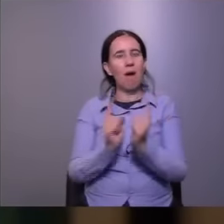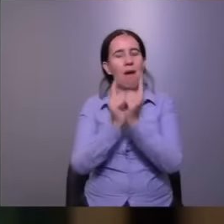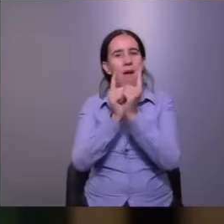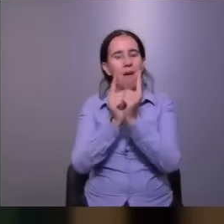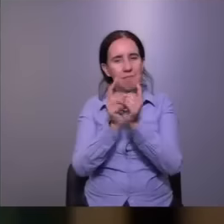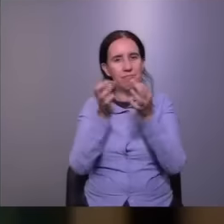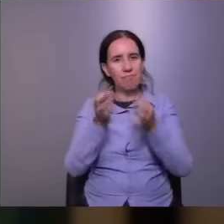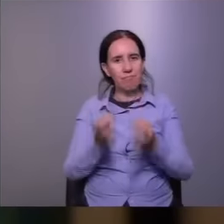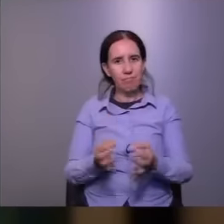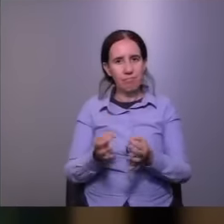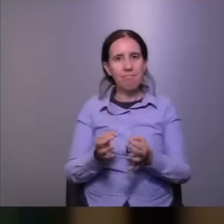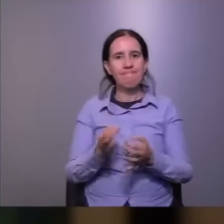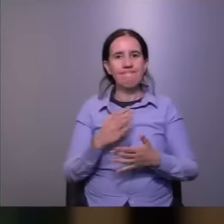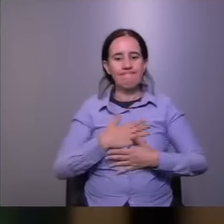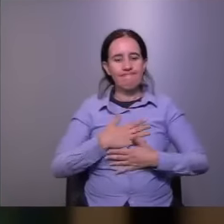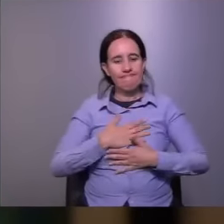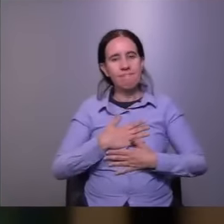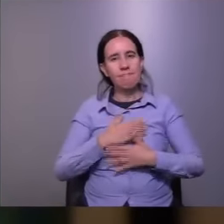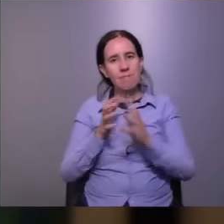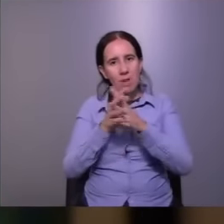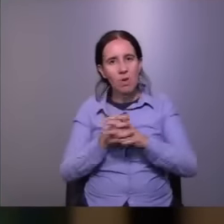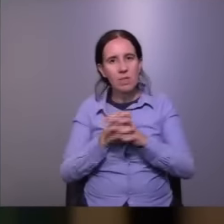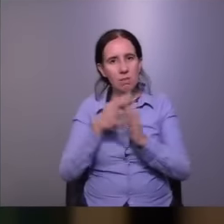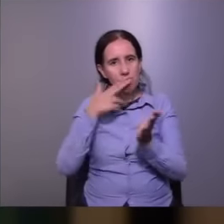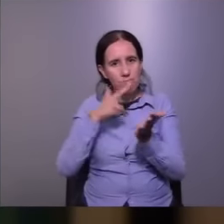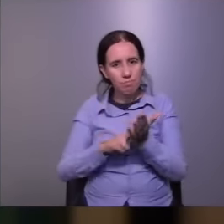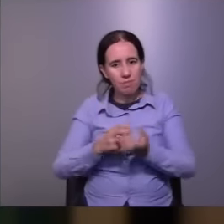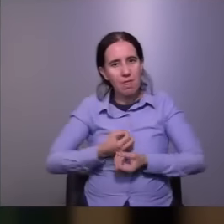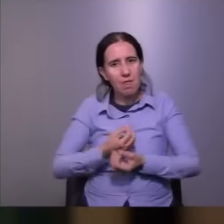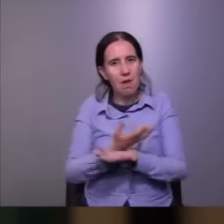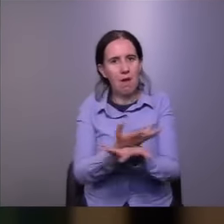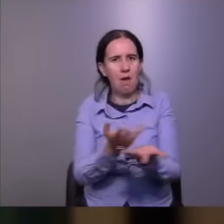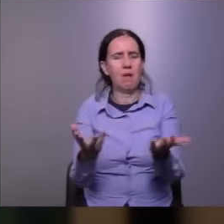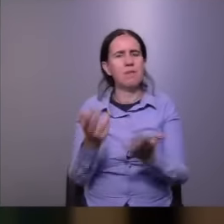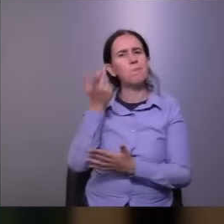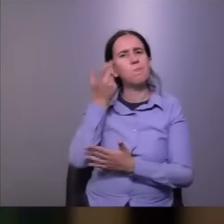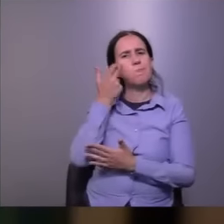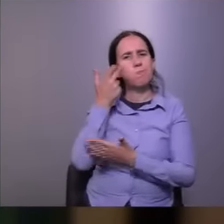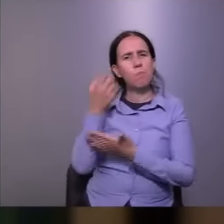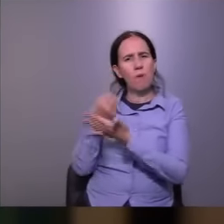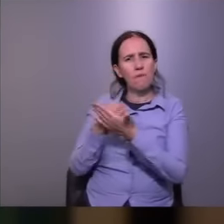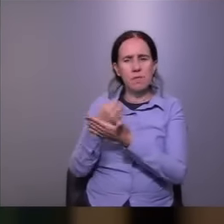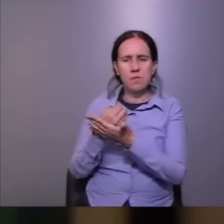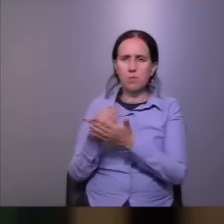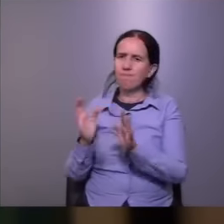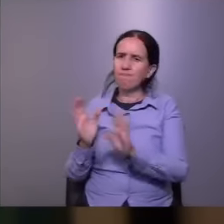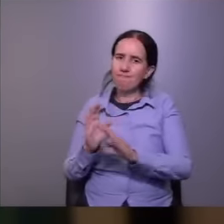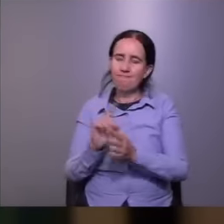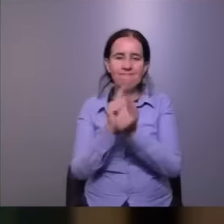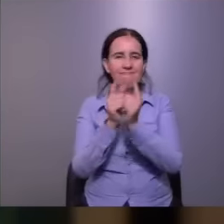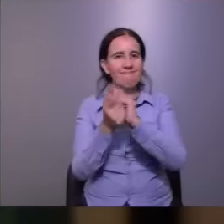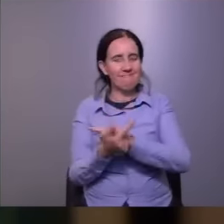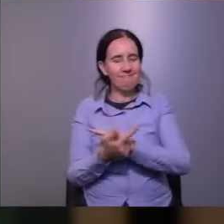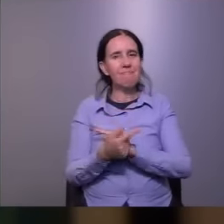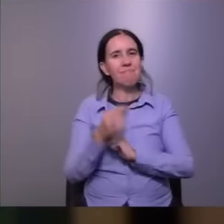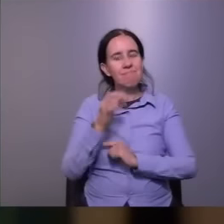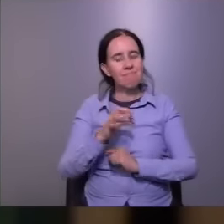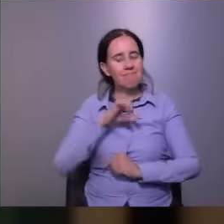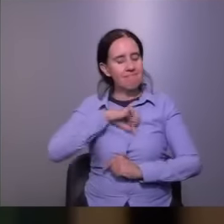profundamente real. A autenticidade da fé e do encontro com Cristo, especialmente aquele que se dá na oração